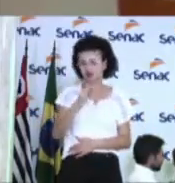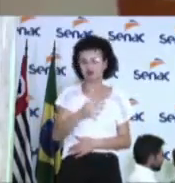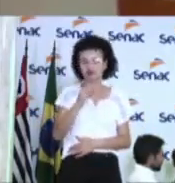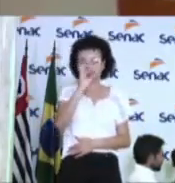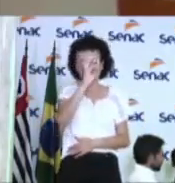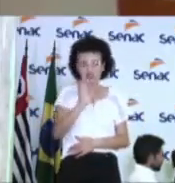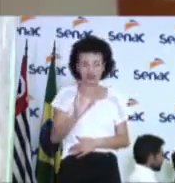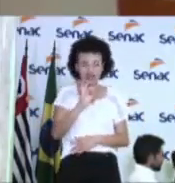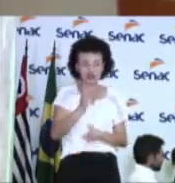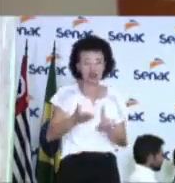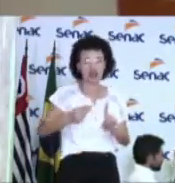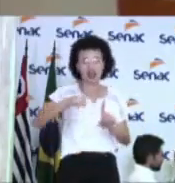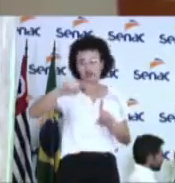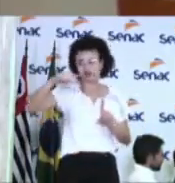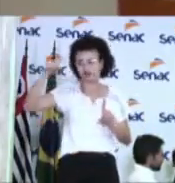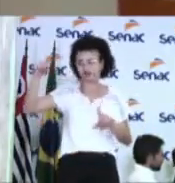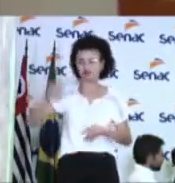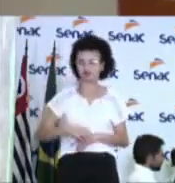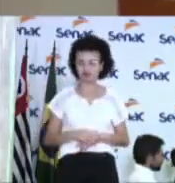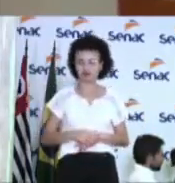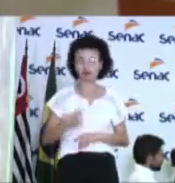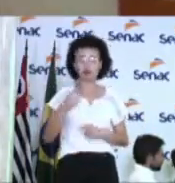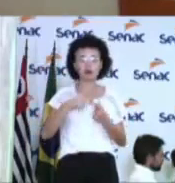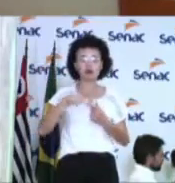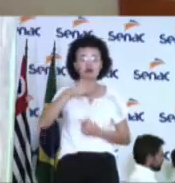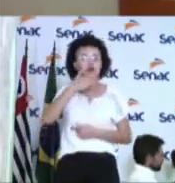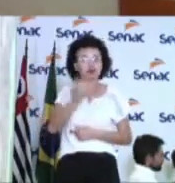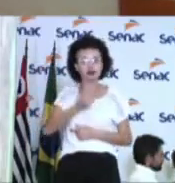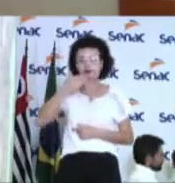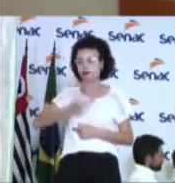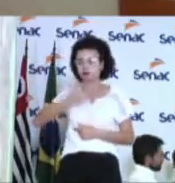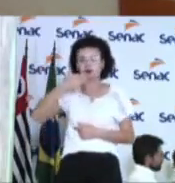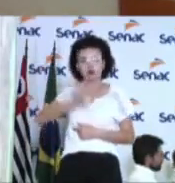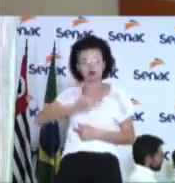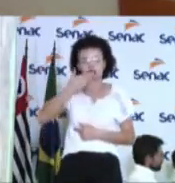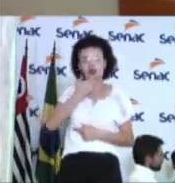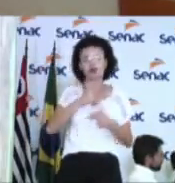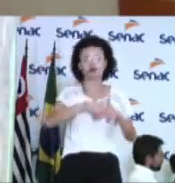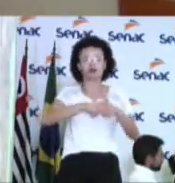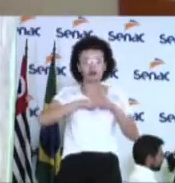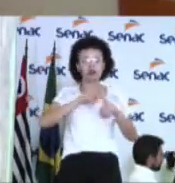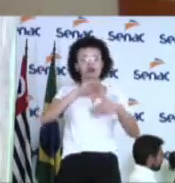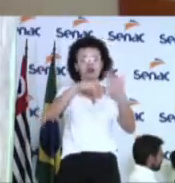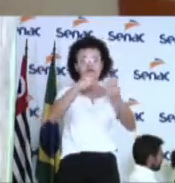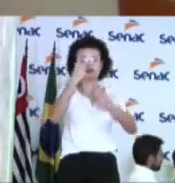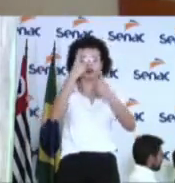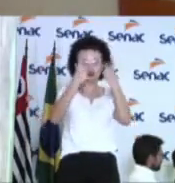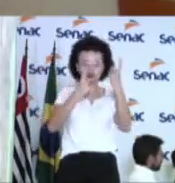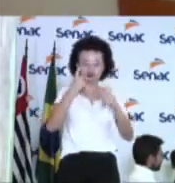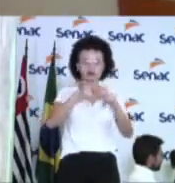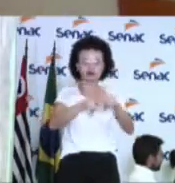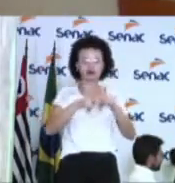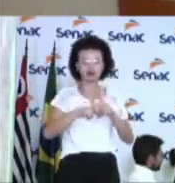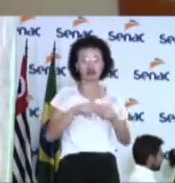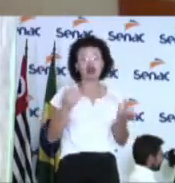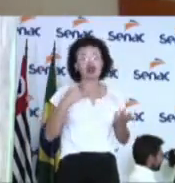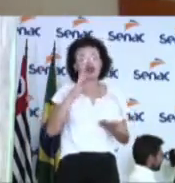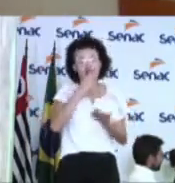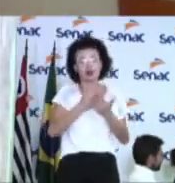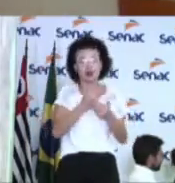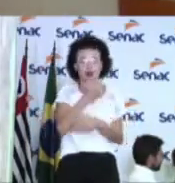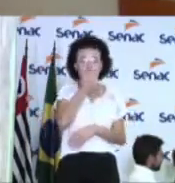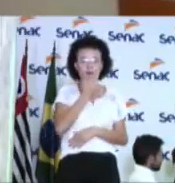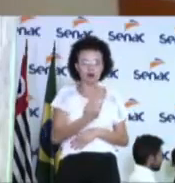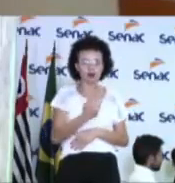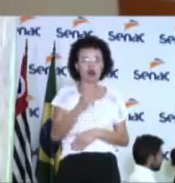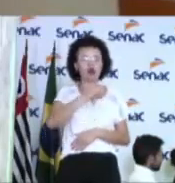demandas. E a gente precisa dessa diversidade de olhar durante os processos criativos. Então, eu acredito que isso é muito bom,